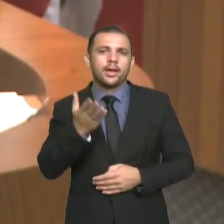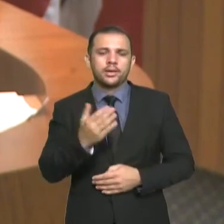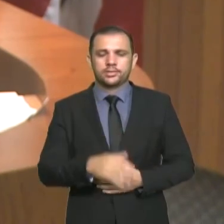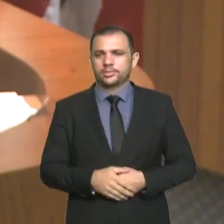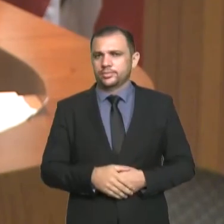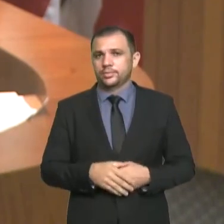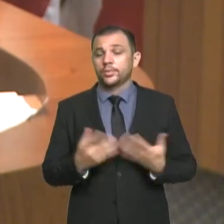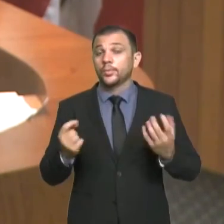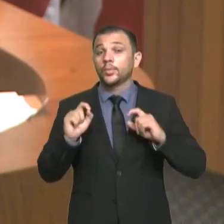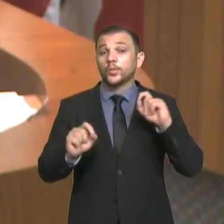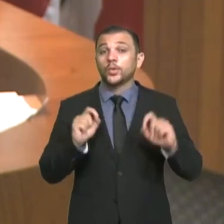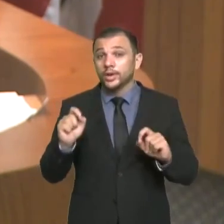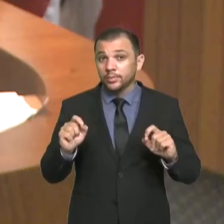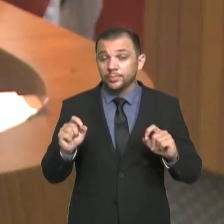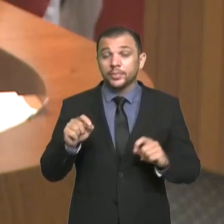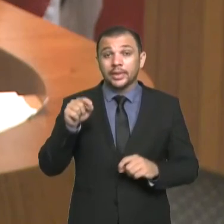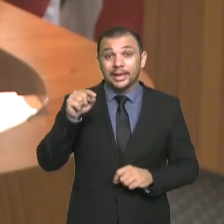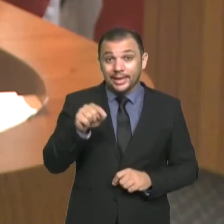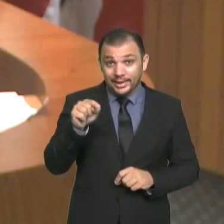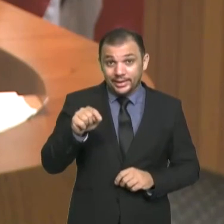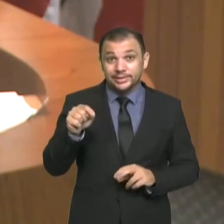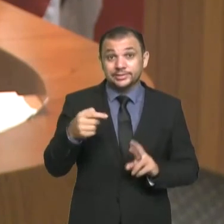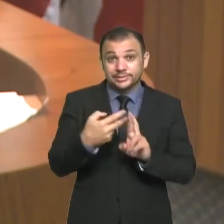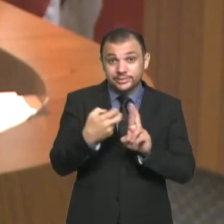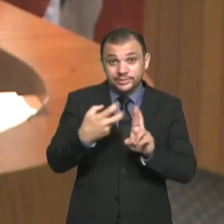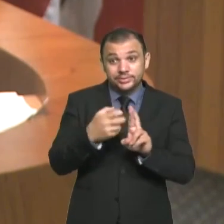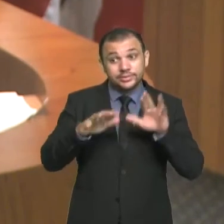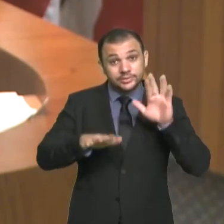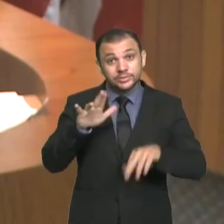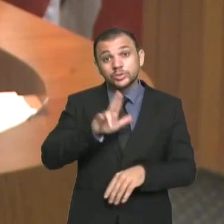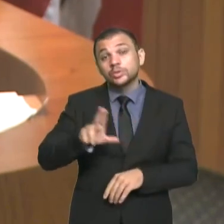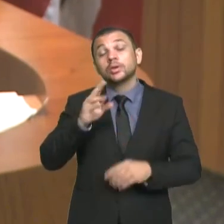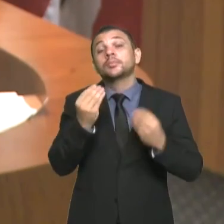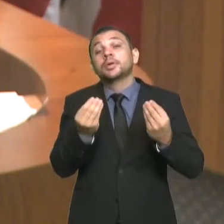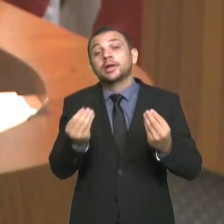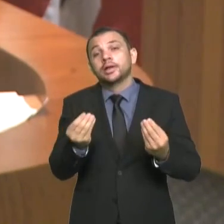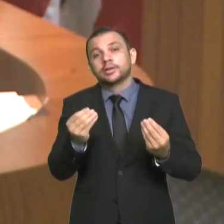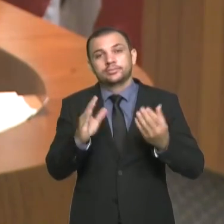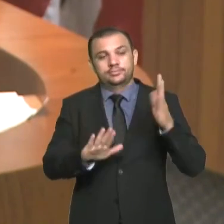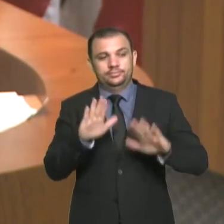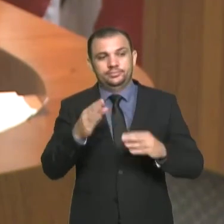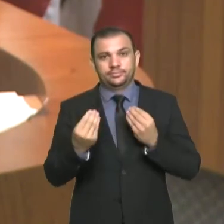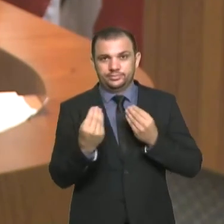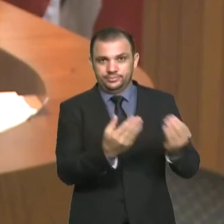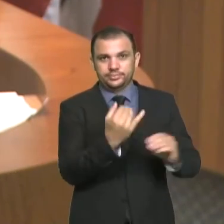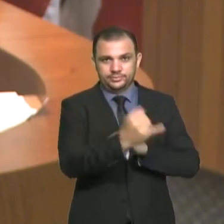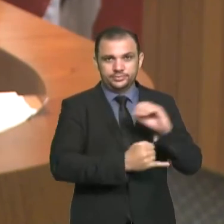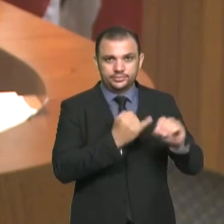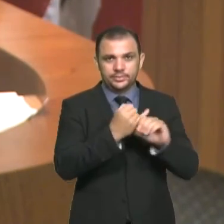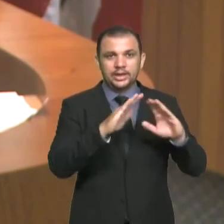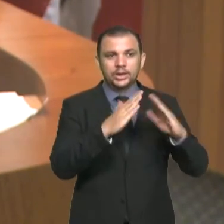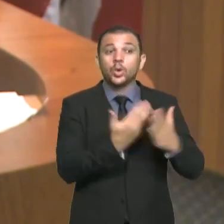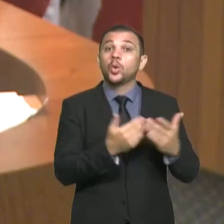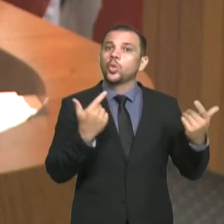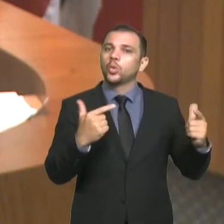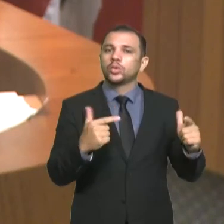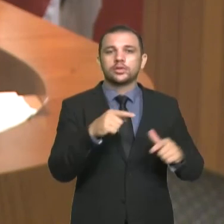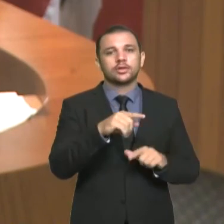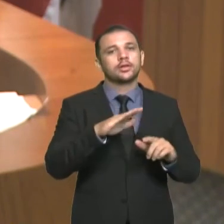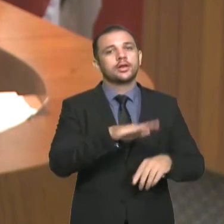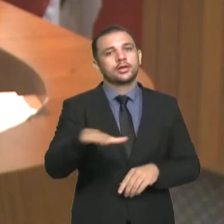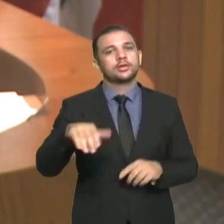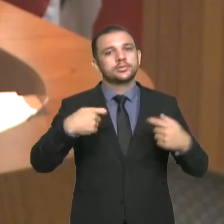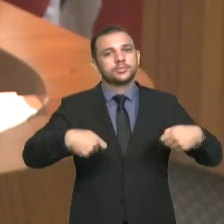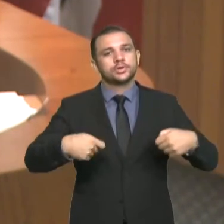para botar internet nas escolas que não tem e as crianças precisam, ao invés de contratar